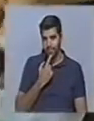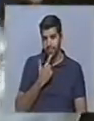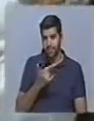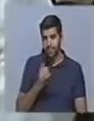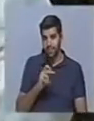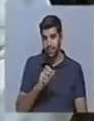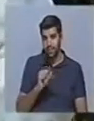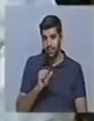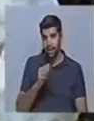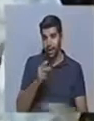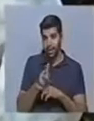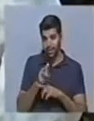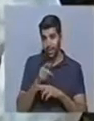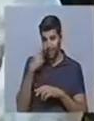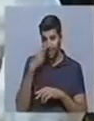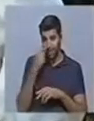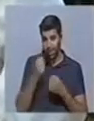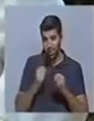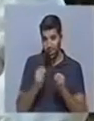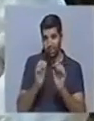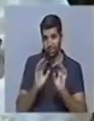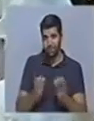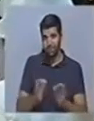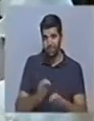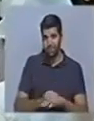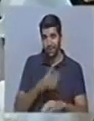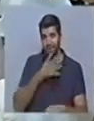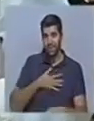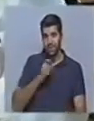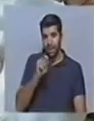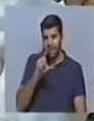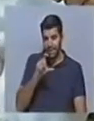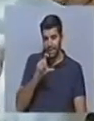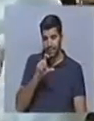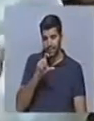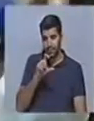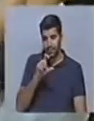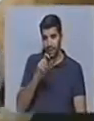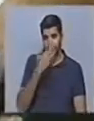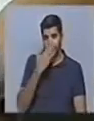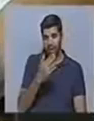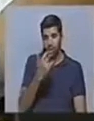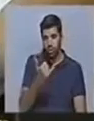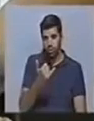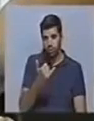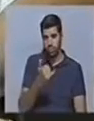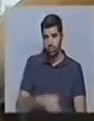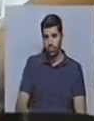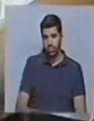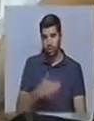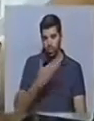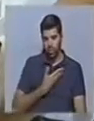Tiago, a câmara está a filmar-te, não fiques nervoso. Diz-me as letras maiores que lá estão dentro. À frente, o número 2. O